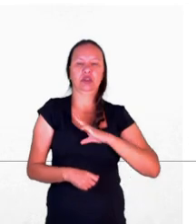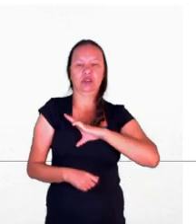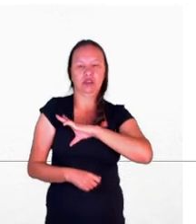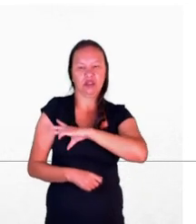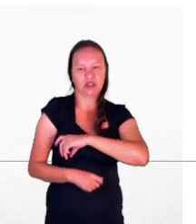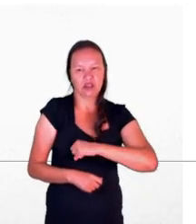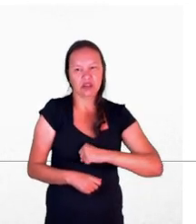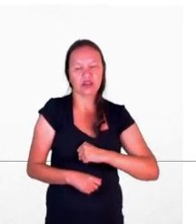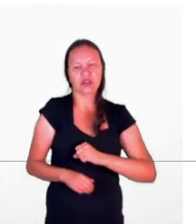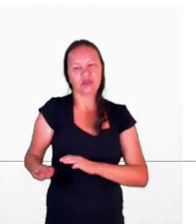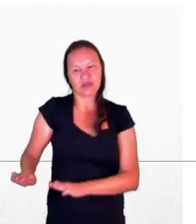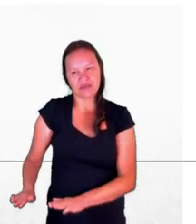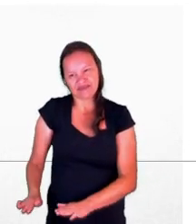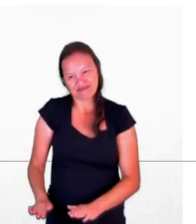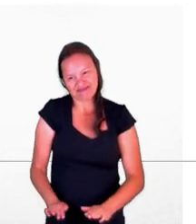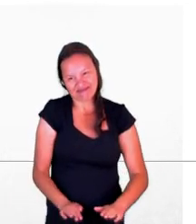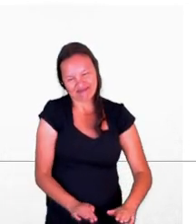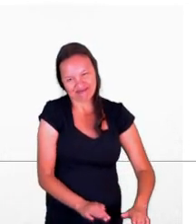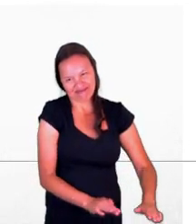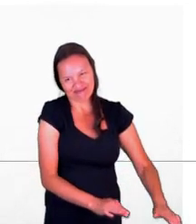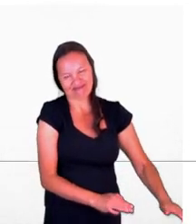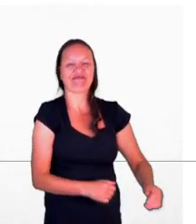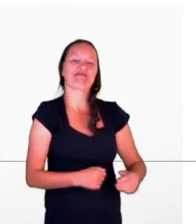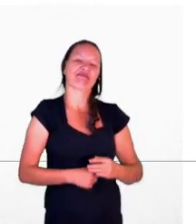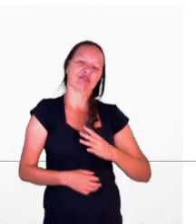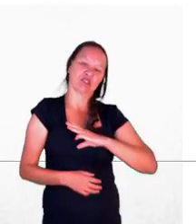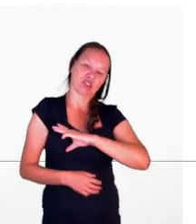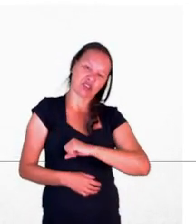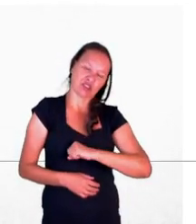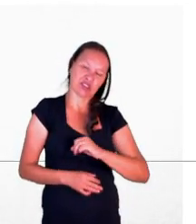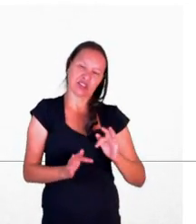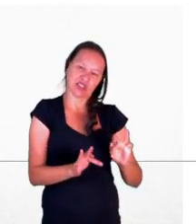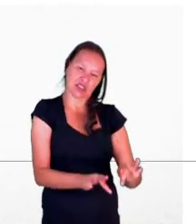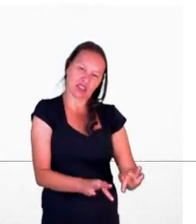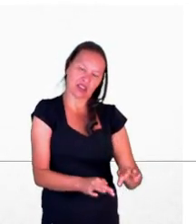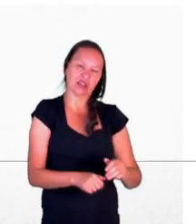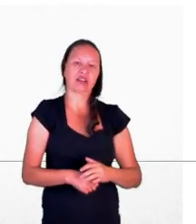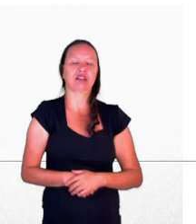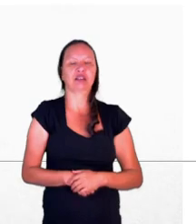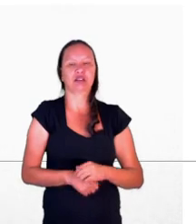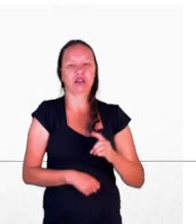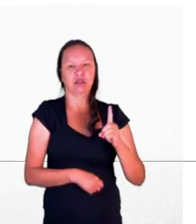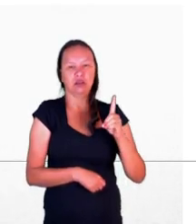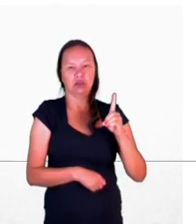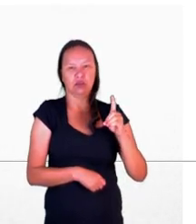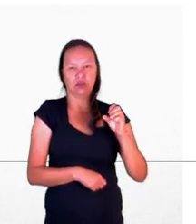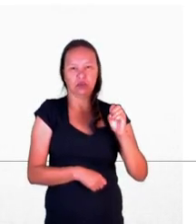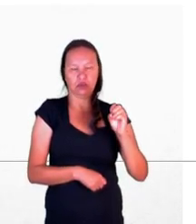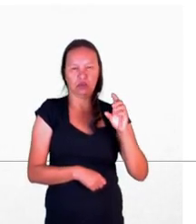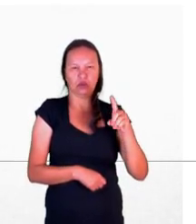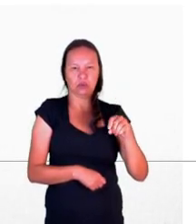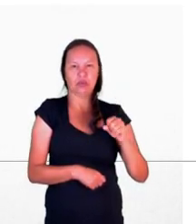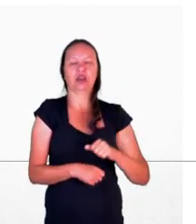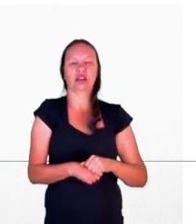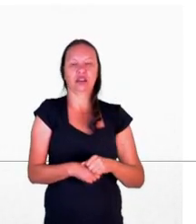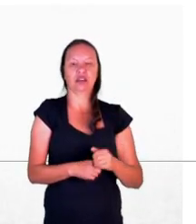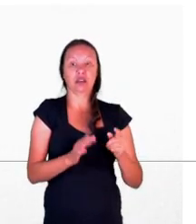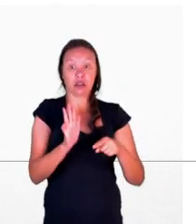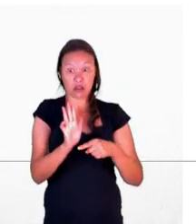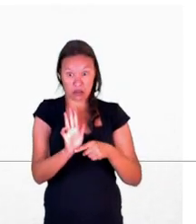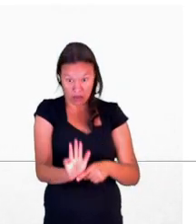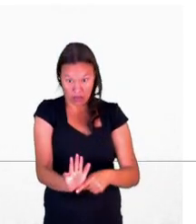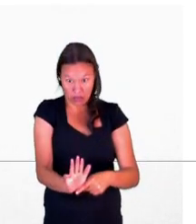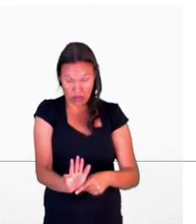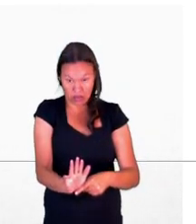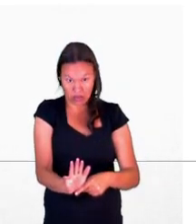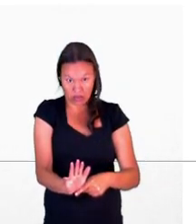pelas crianças então eu gostaria de terminar com dom Mauro presente e aqui nós estamos